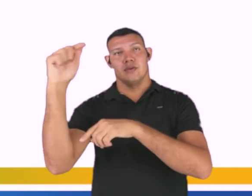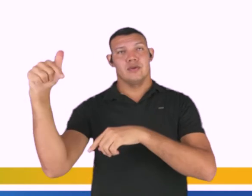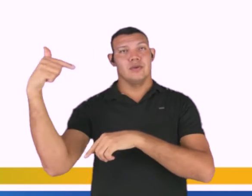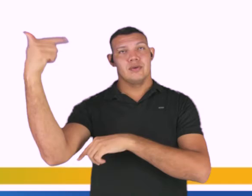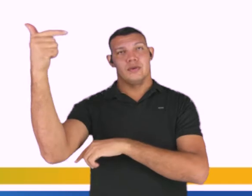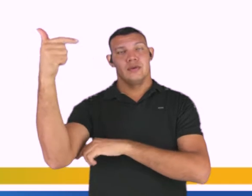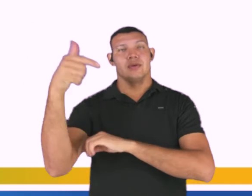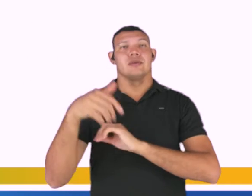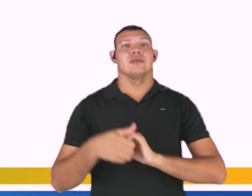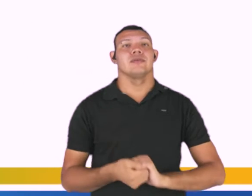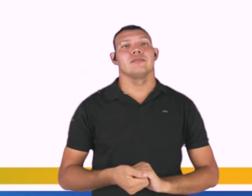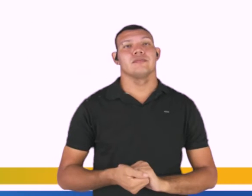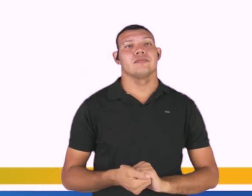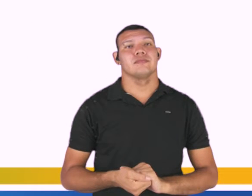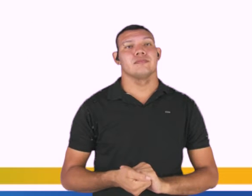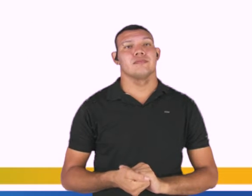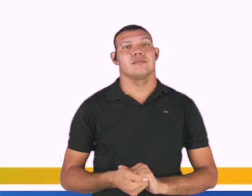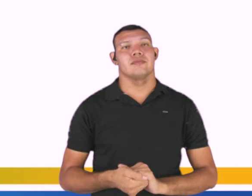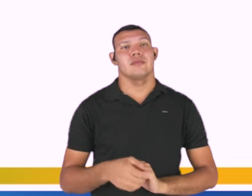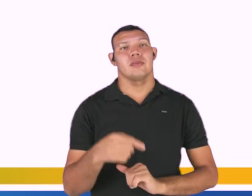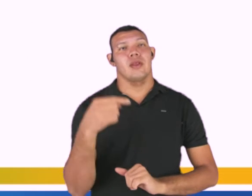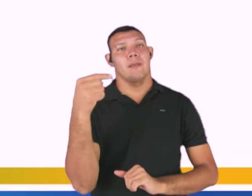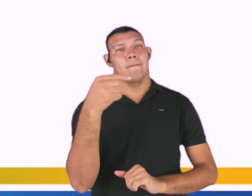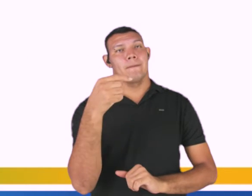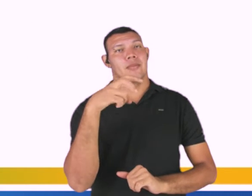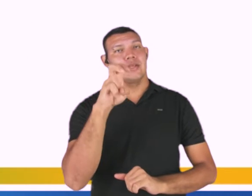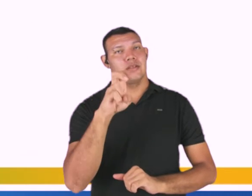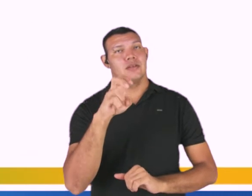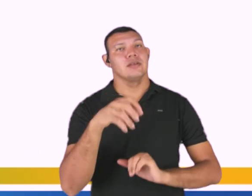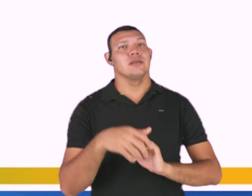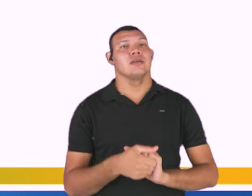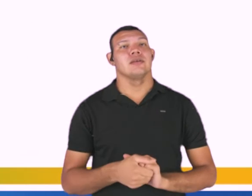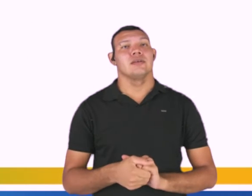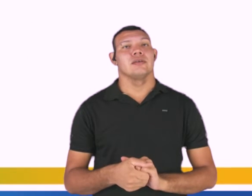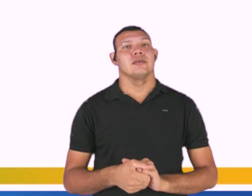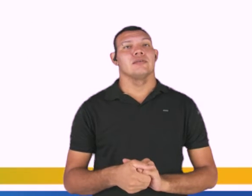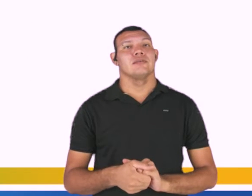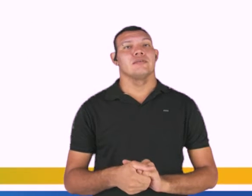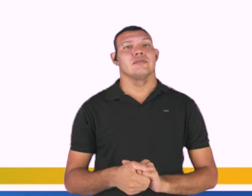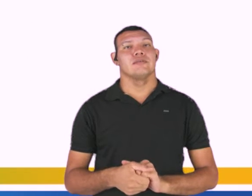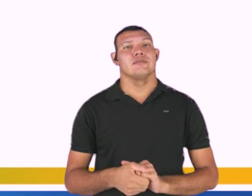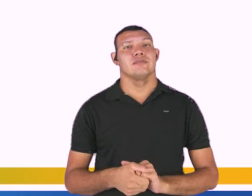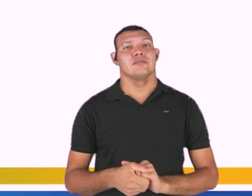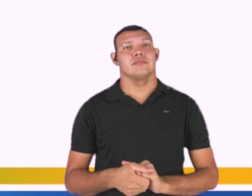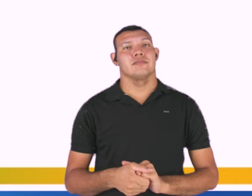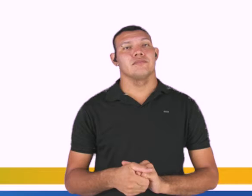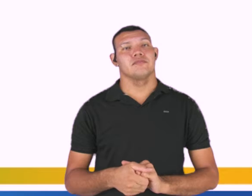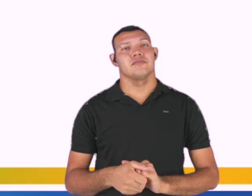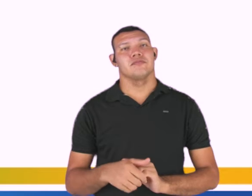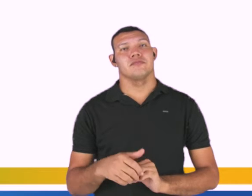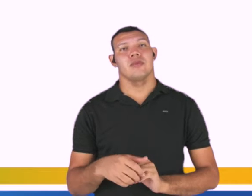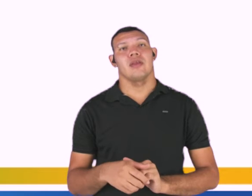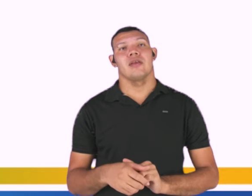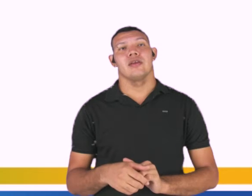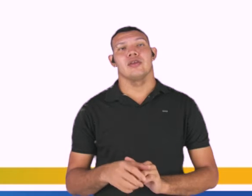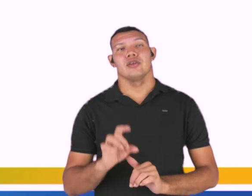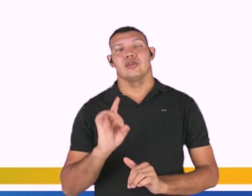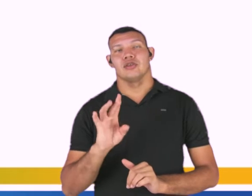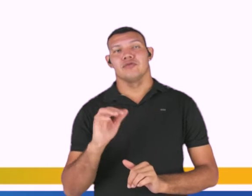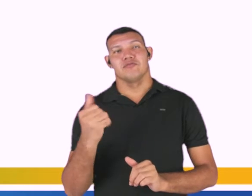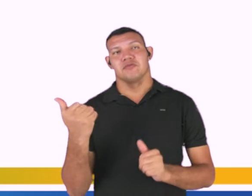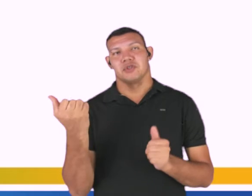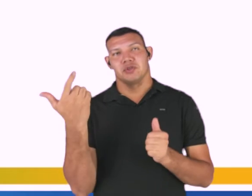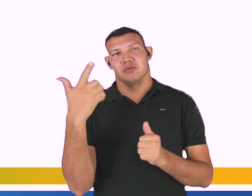nós teremos o valor menos 5, e aí passando para o próximo termo, nós temos o menos 1, vai fazer só